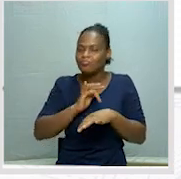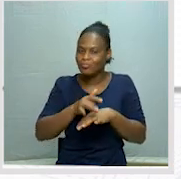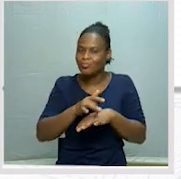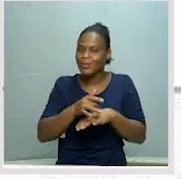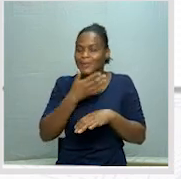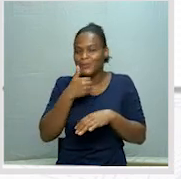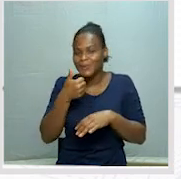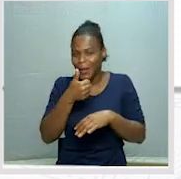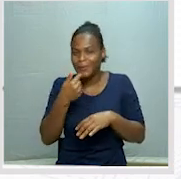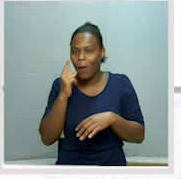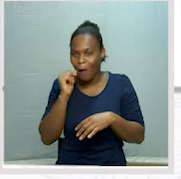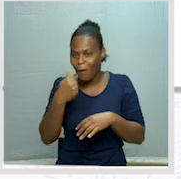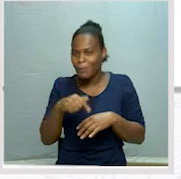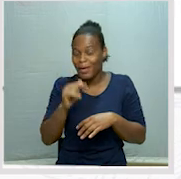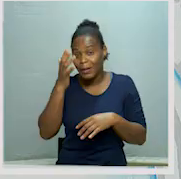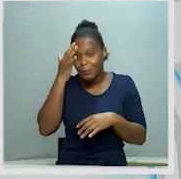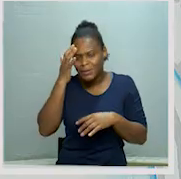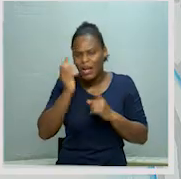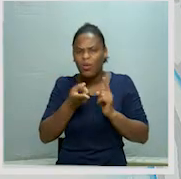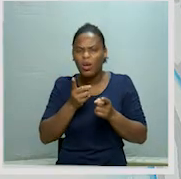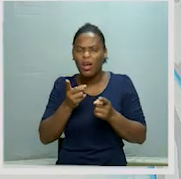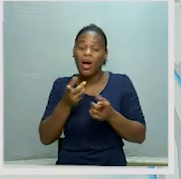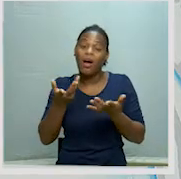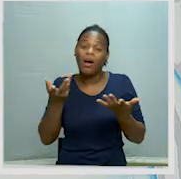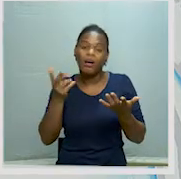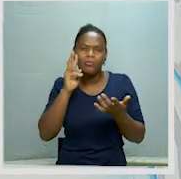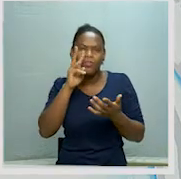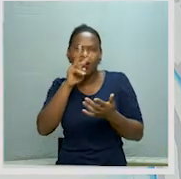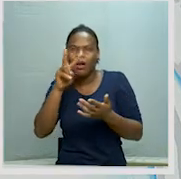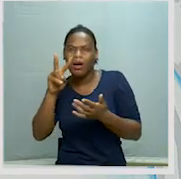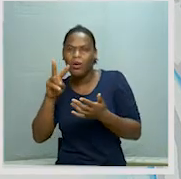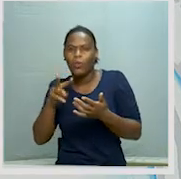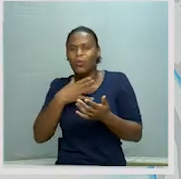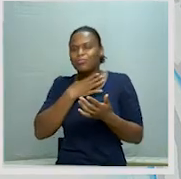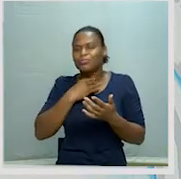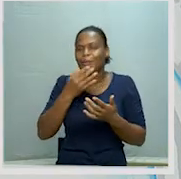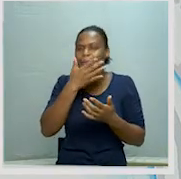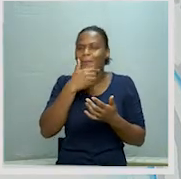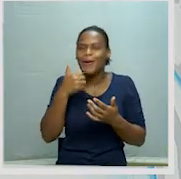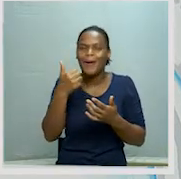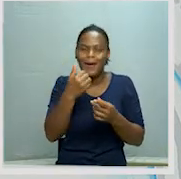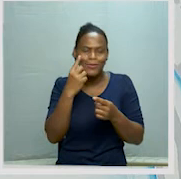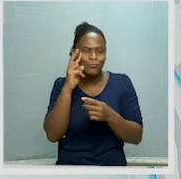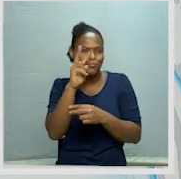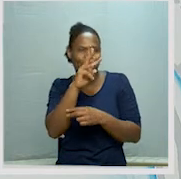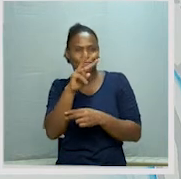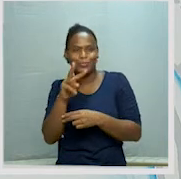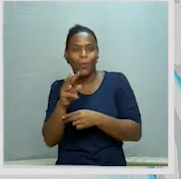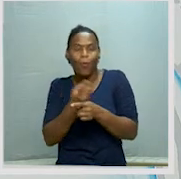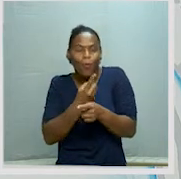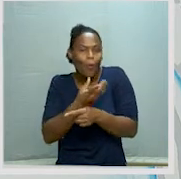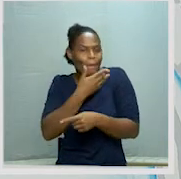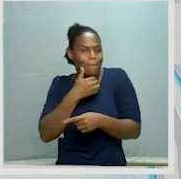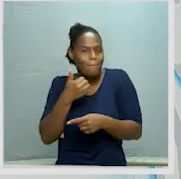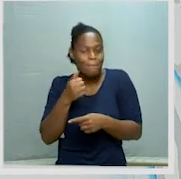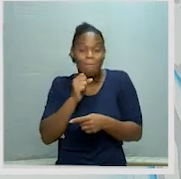a sensibilidade estética, que é a capacidade de quê? De gozar ou de fruir a beleza, de contemplar